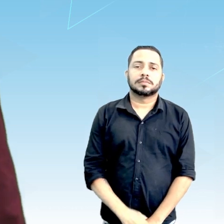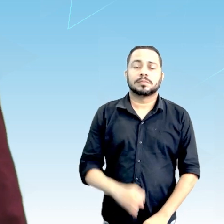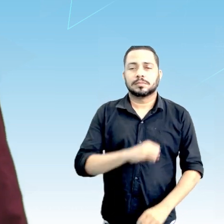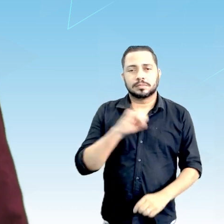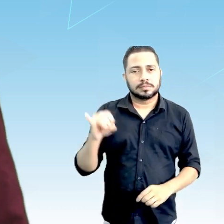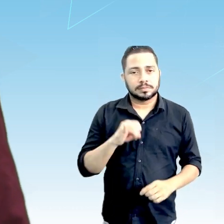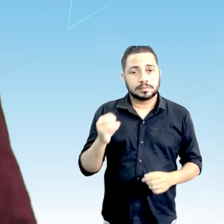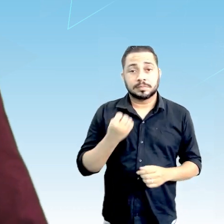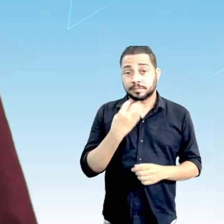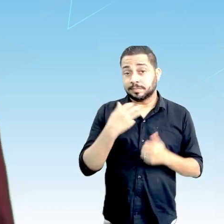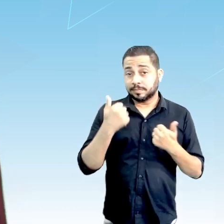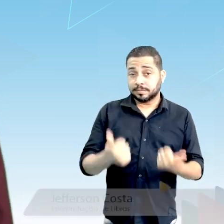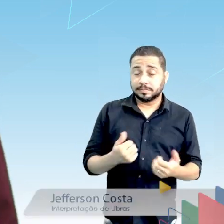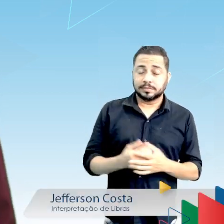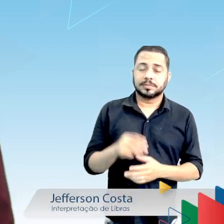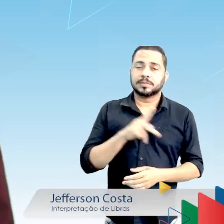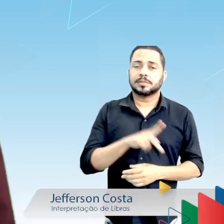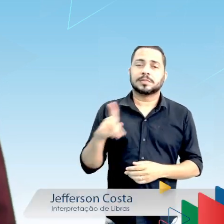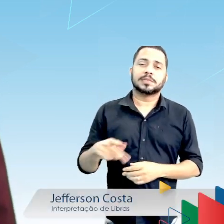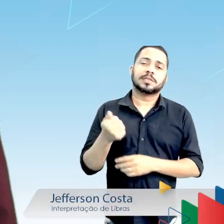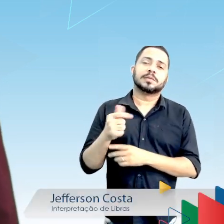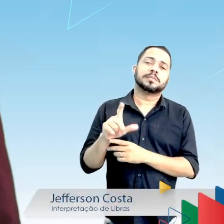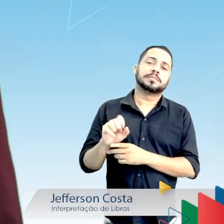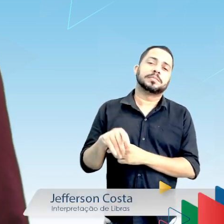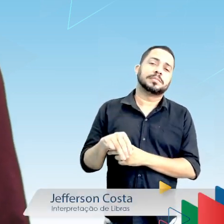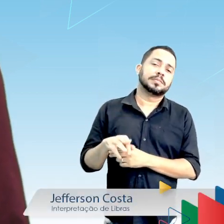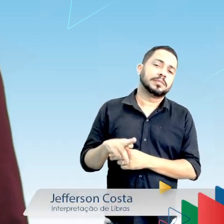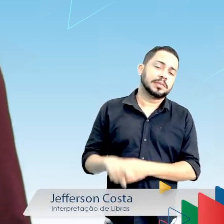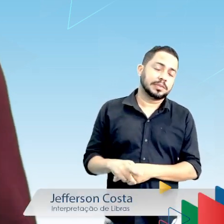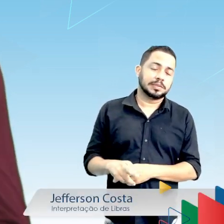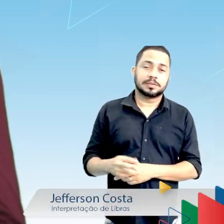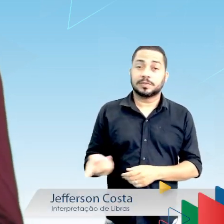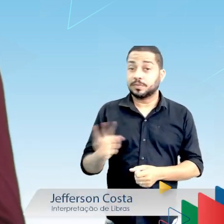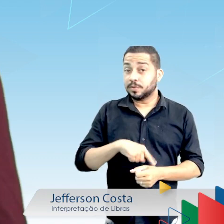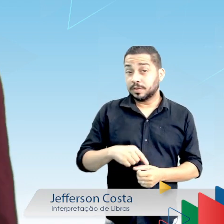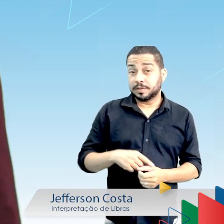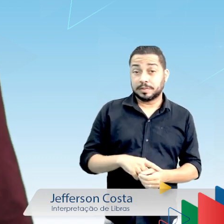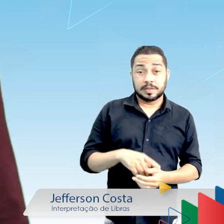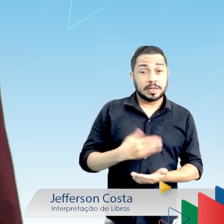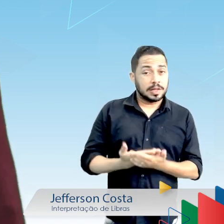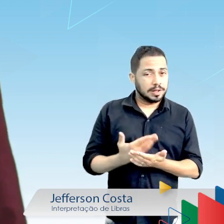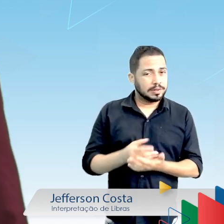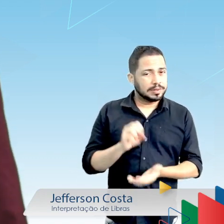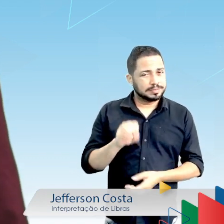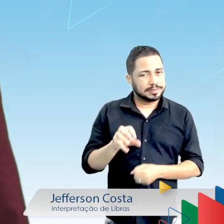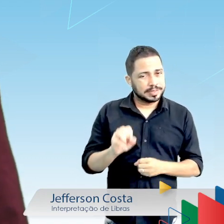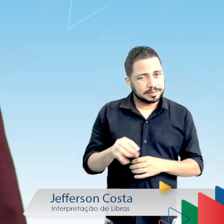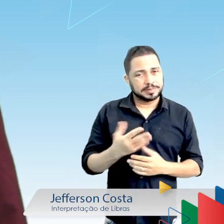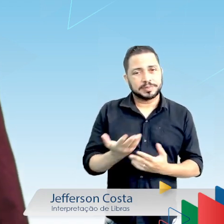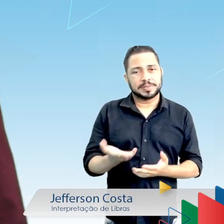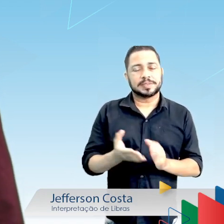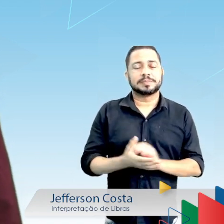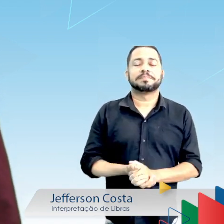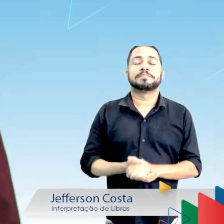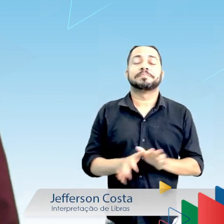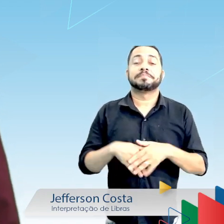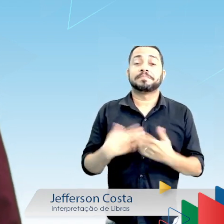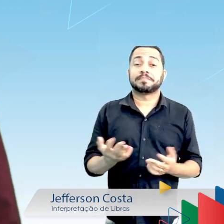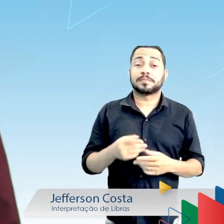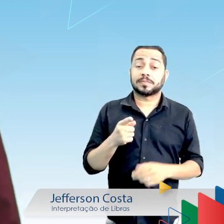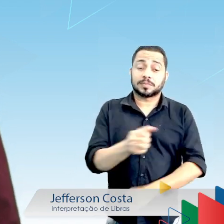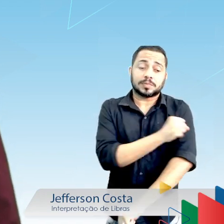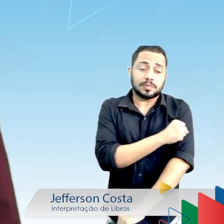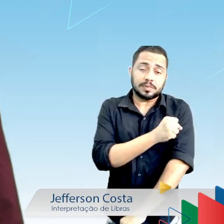Olá pessoal, tudo bem? Professor Almicepa aqui de volta para mais uma videoaula para você do 8º ano e você que